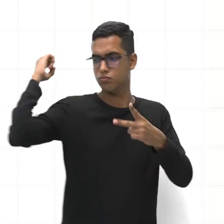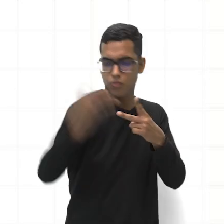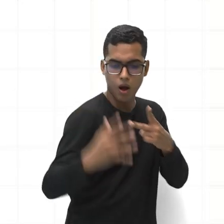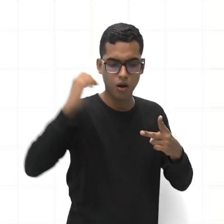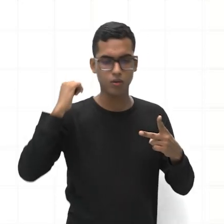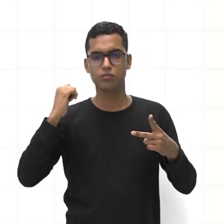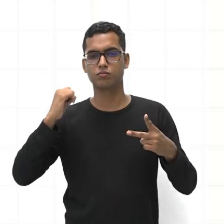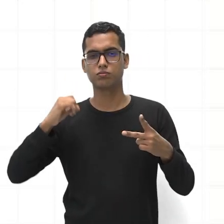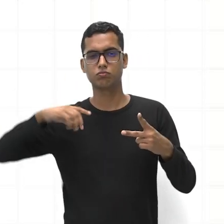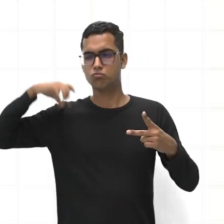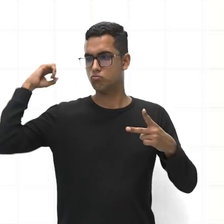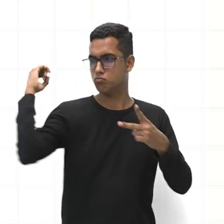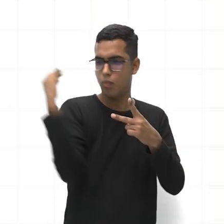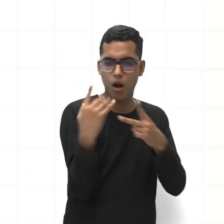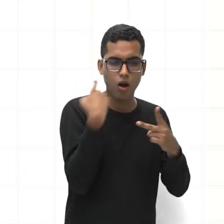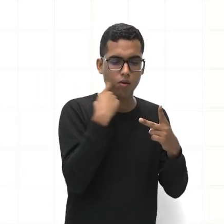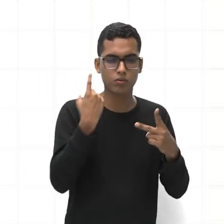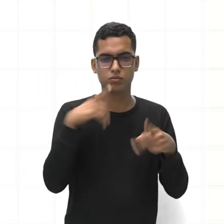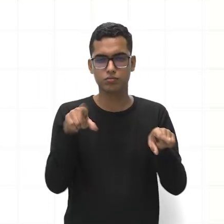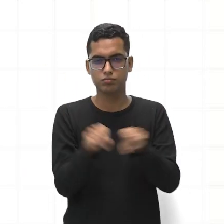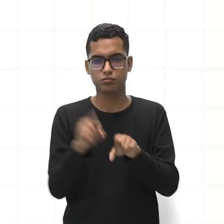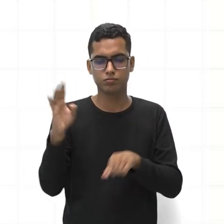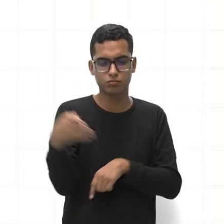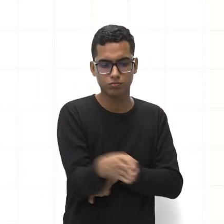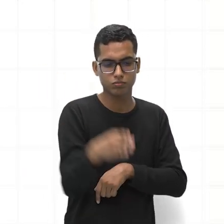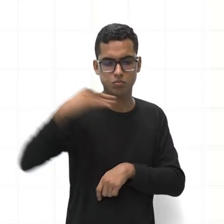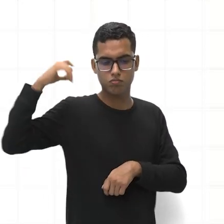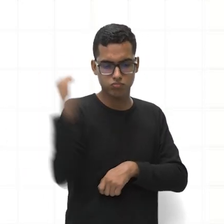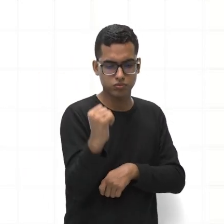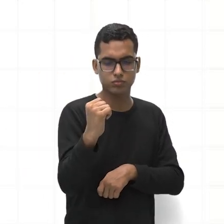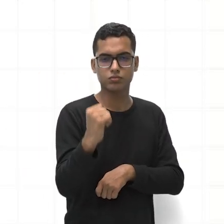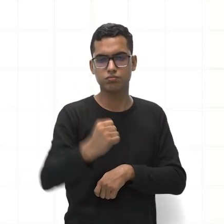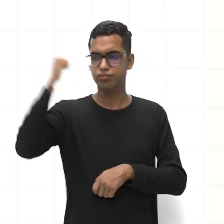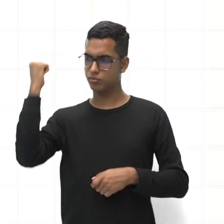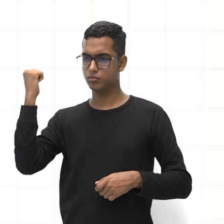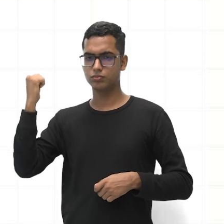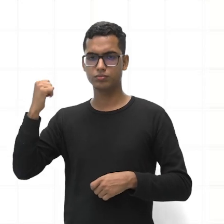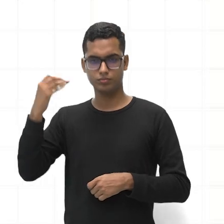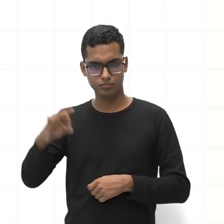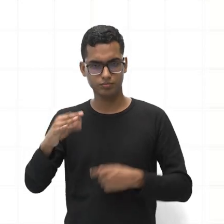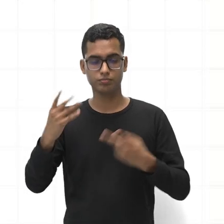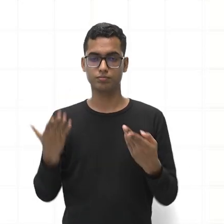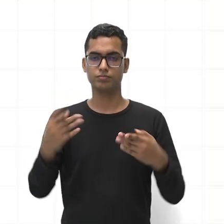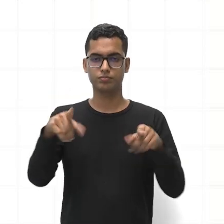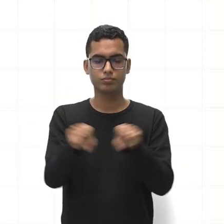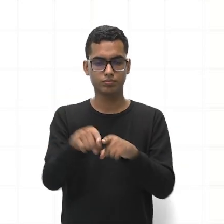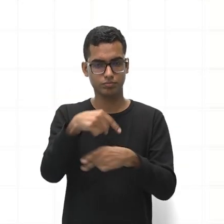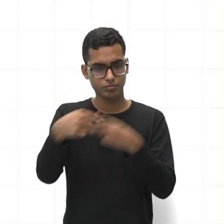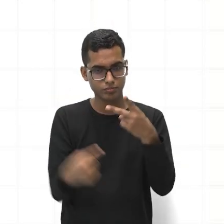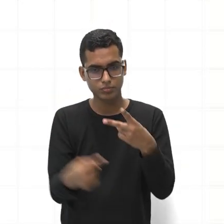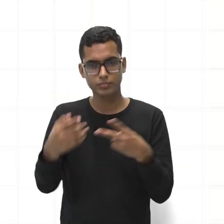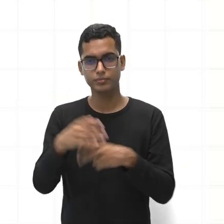5. Né? A gente vai ter que excluir esses daqui. Então, 8 mais 15, 13. Então, nós temos aqui, ó.